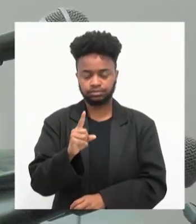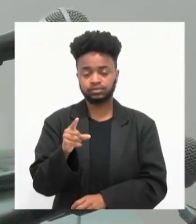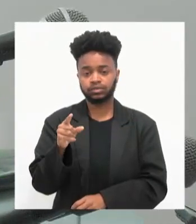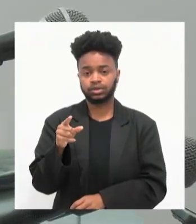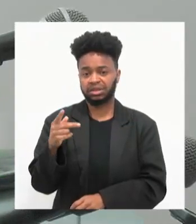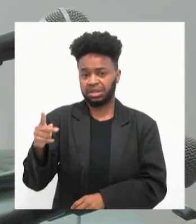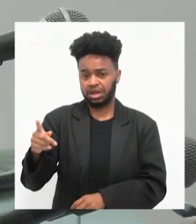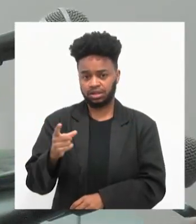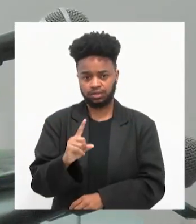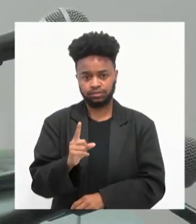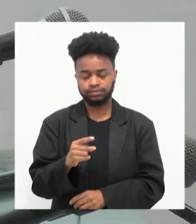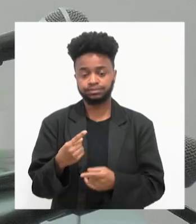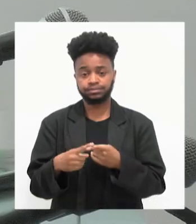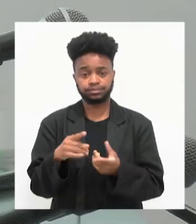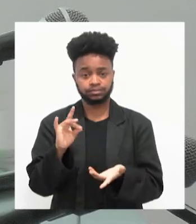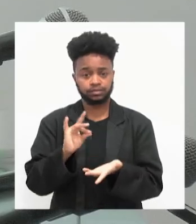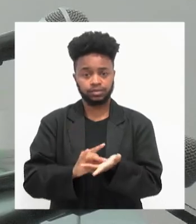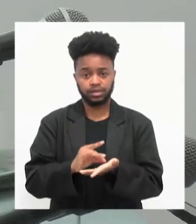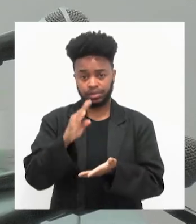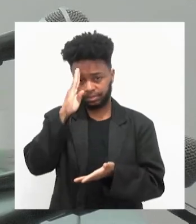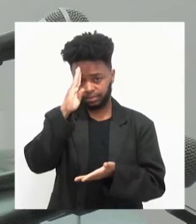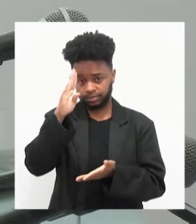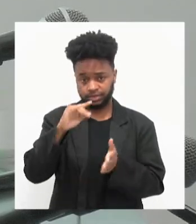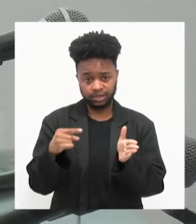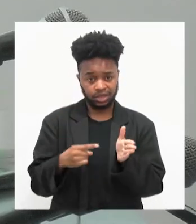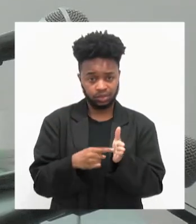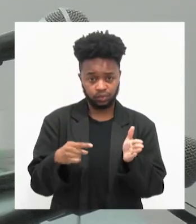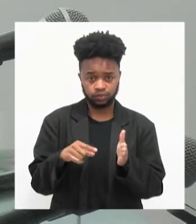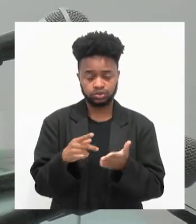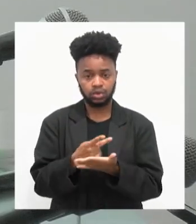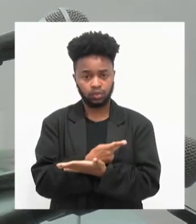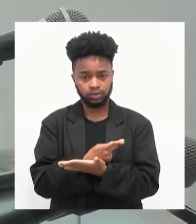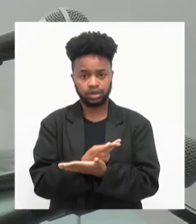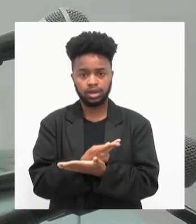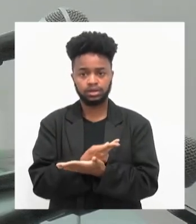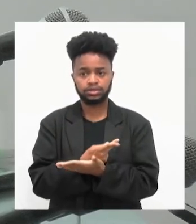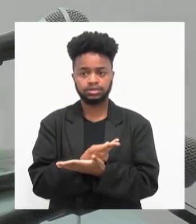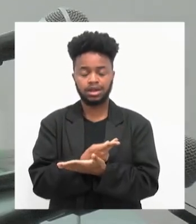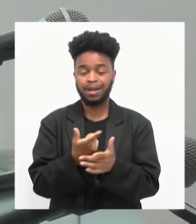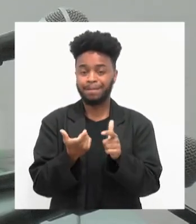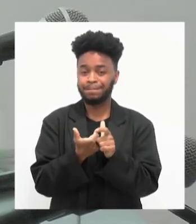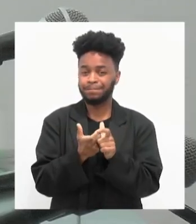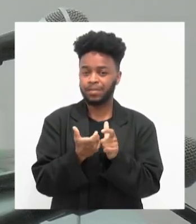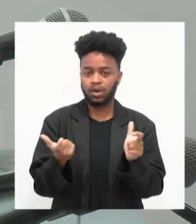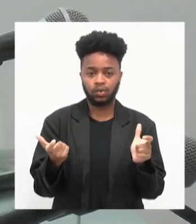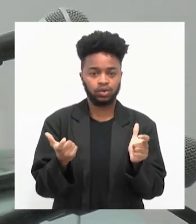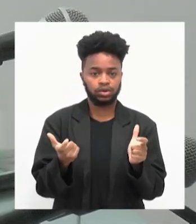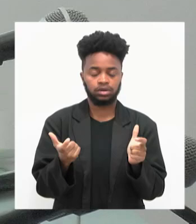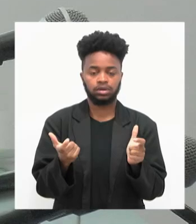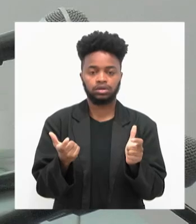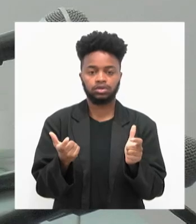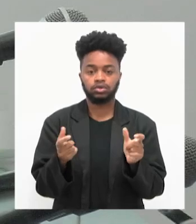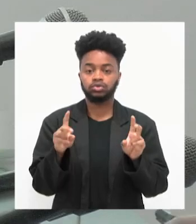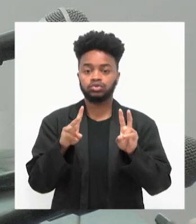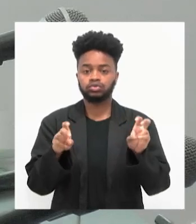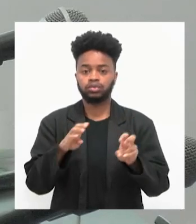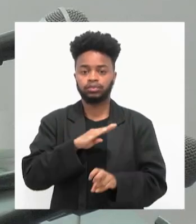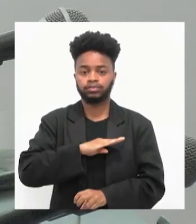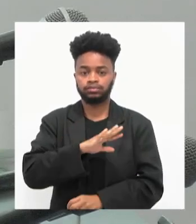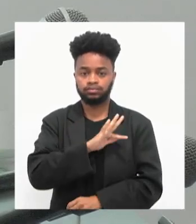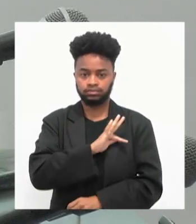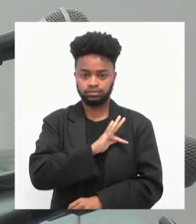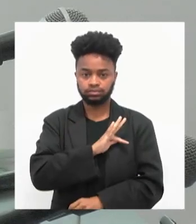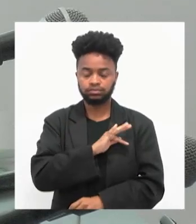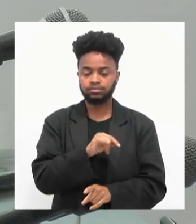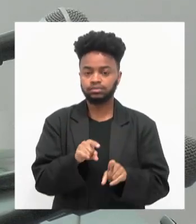Na verdade, os grandes relatos e as denúncias que nos chegam constantemente, eles, em sua maioria, dizem respeito à Baixada Fluminense